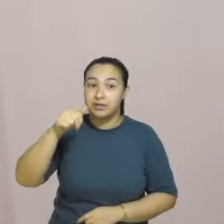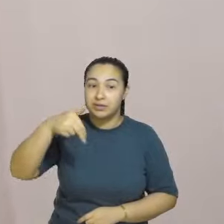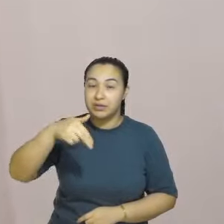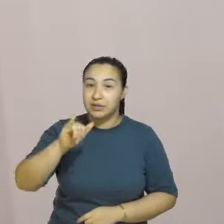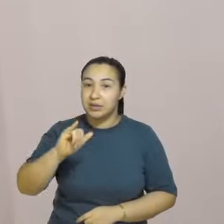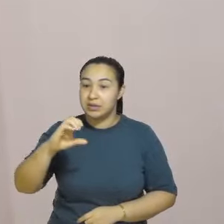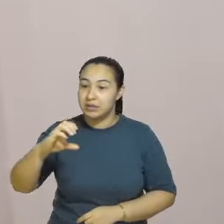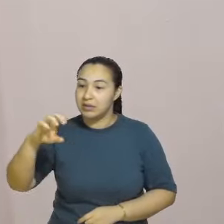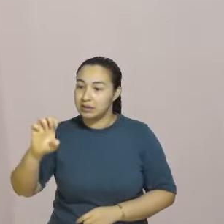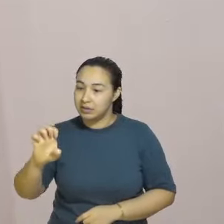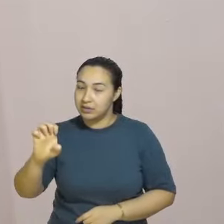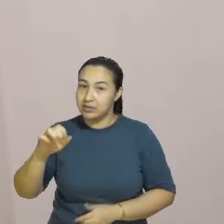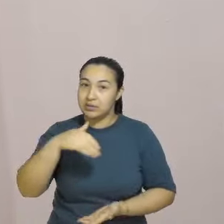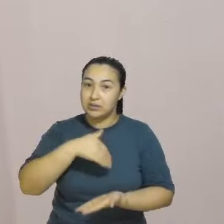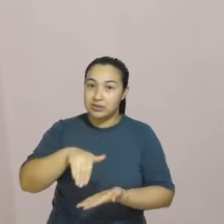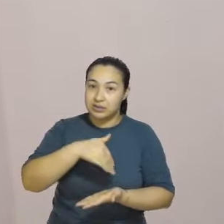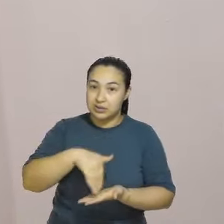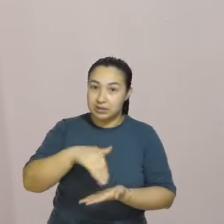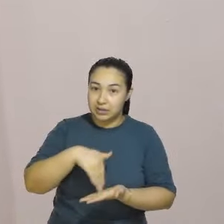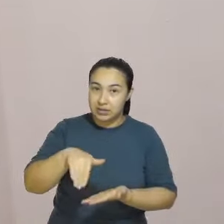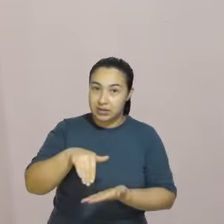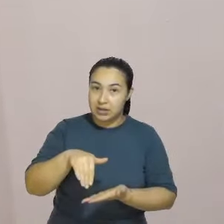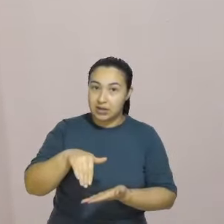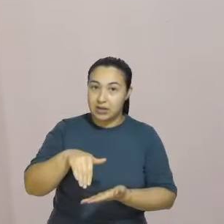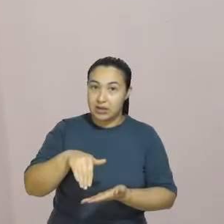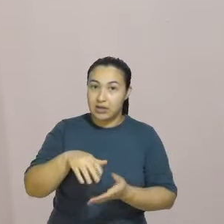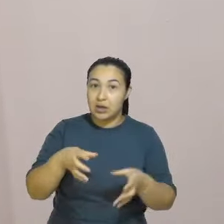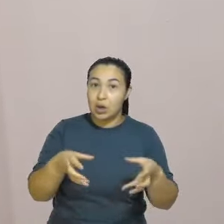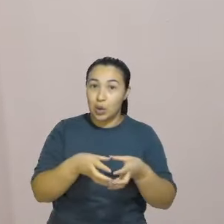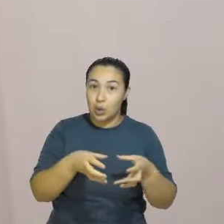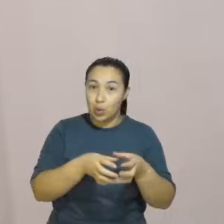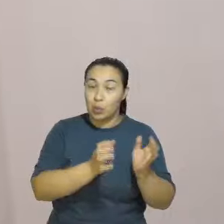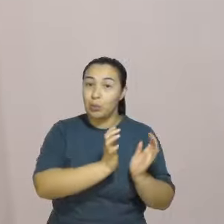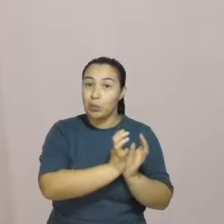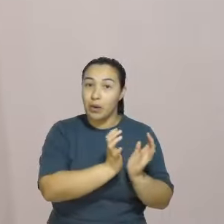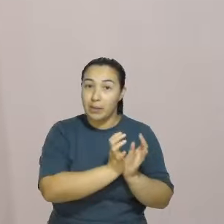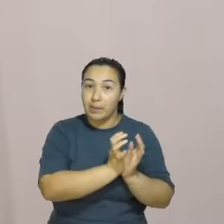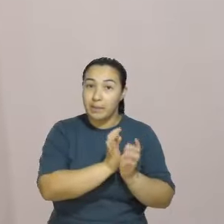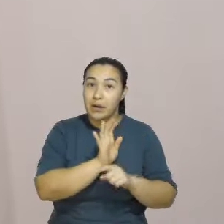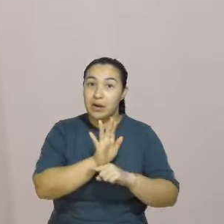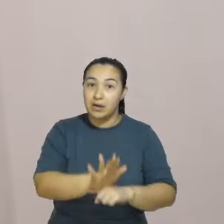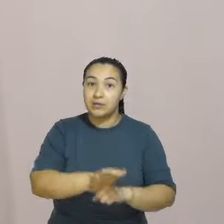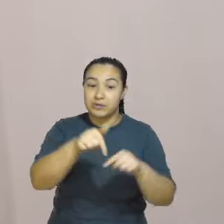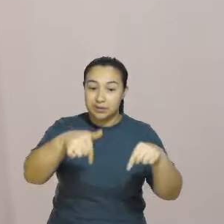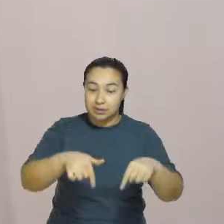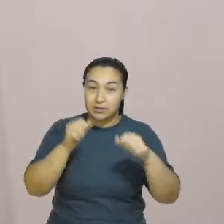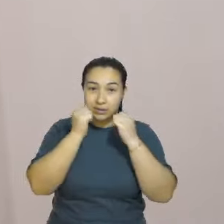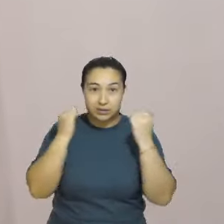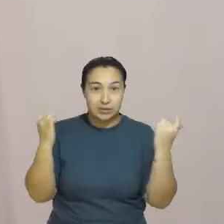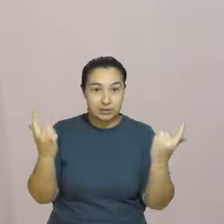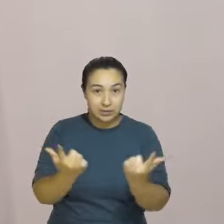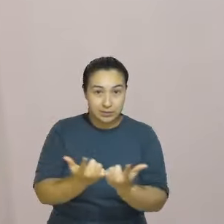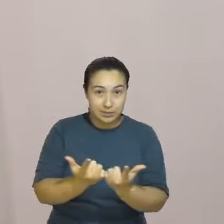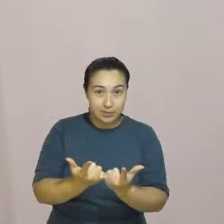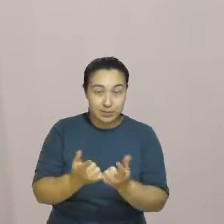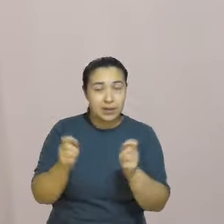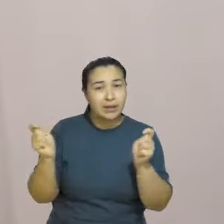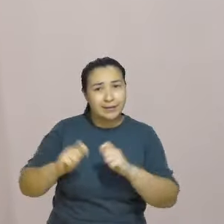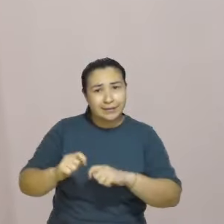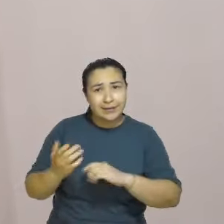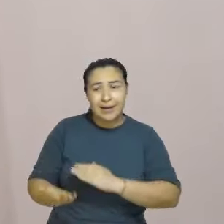secretária da Federação das APAES, atua aqui junto à Assembleia, e que ela nos ajudasse aqui na